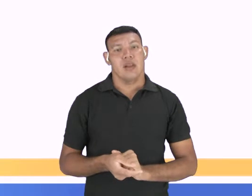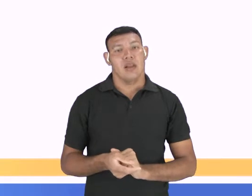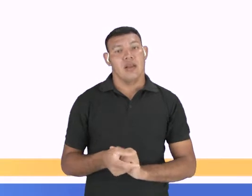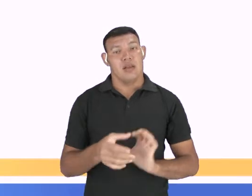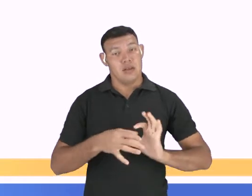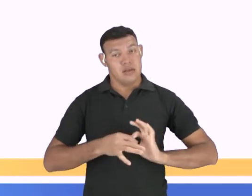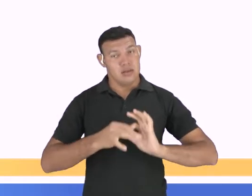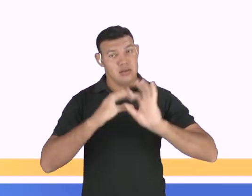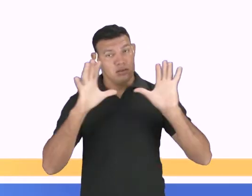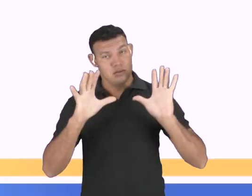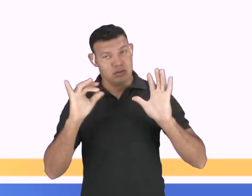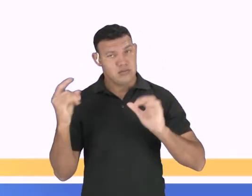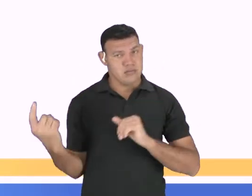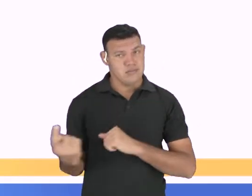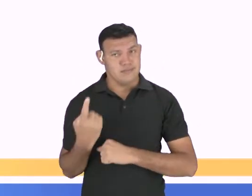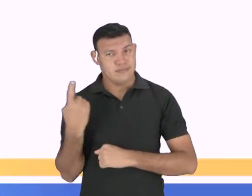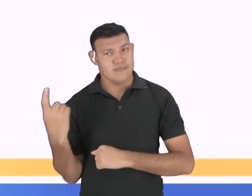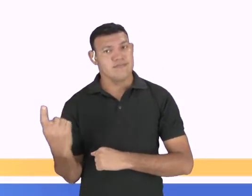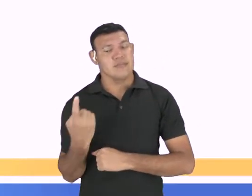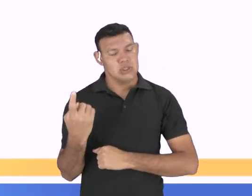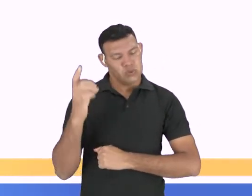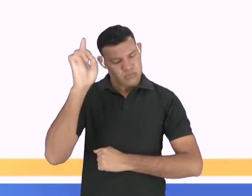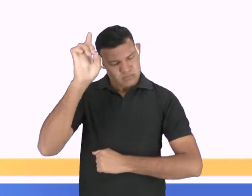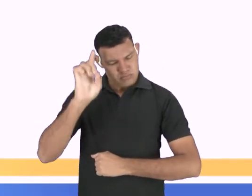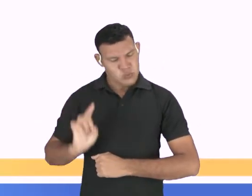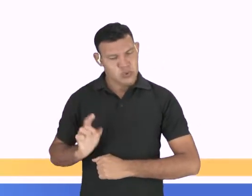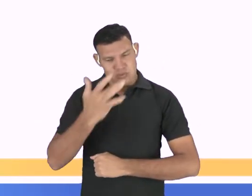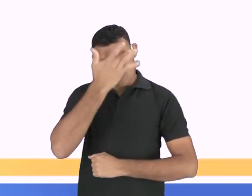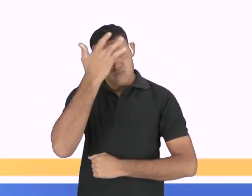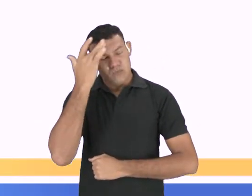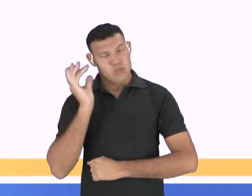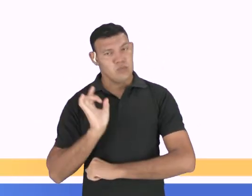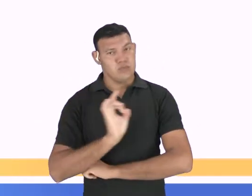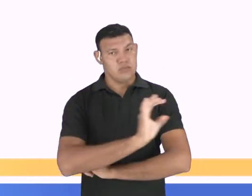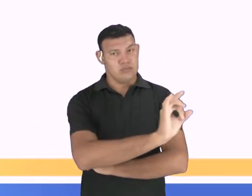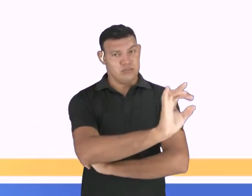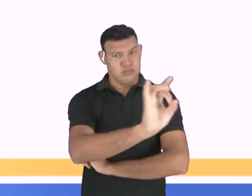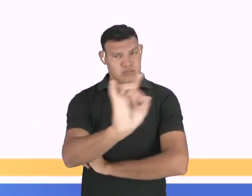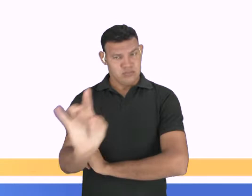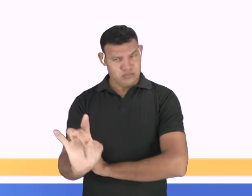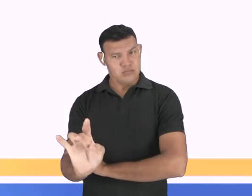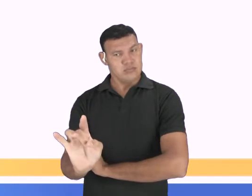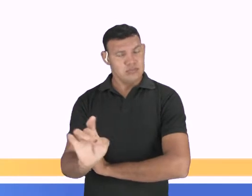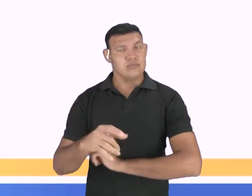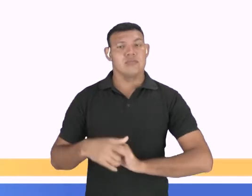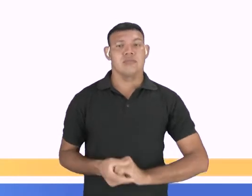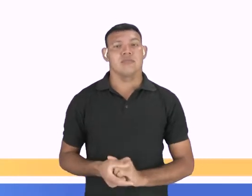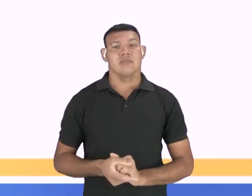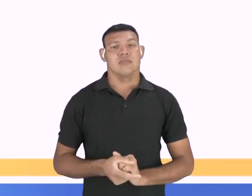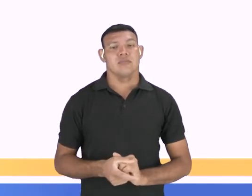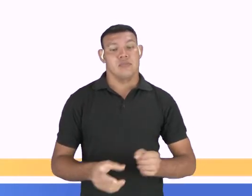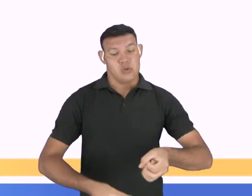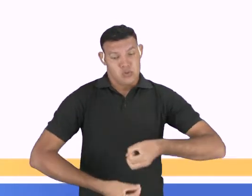individual, certo? As pessoas têm o direito, da liberdade de expressão,